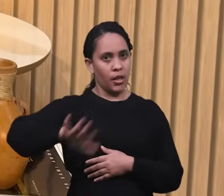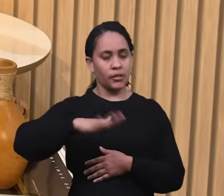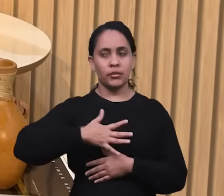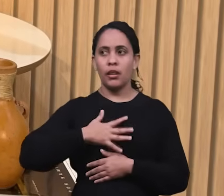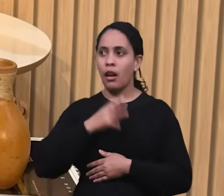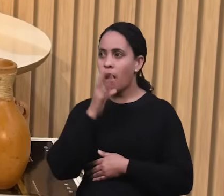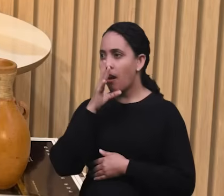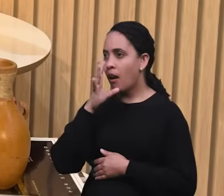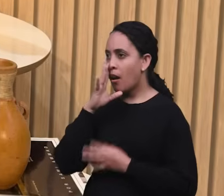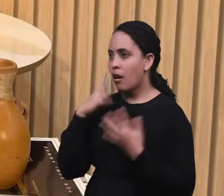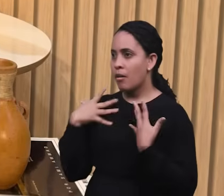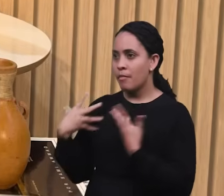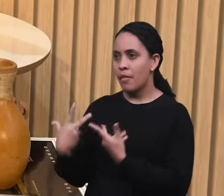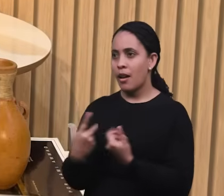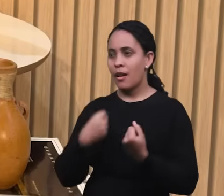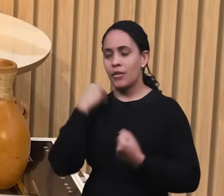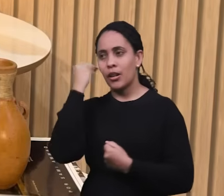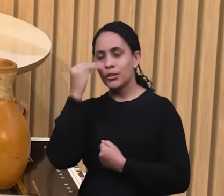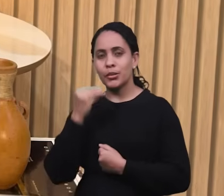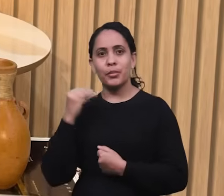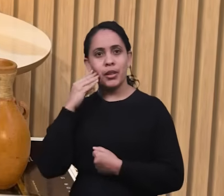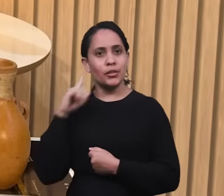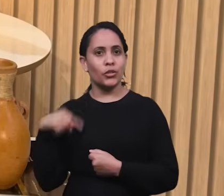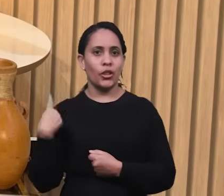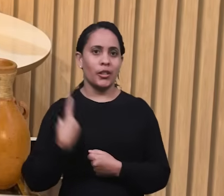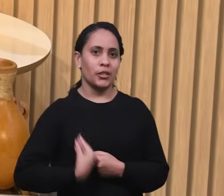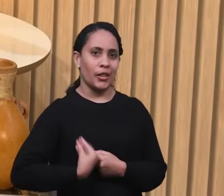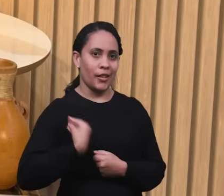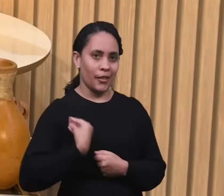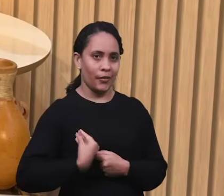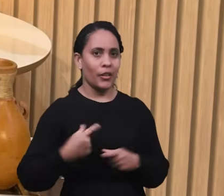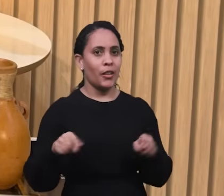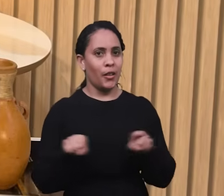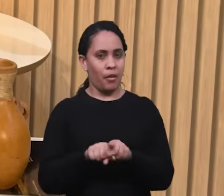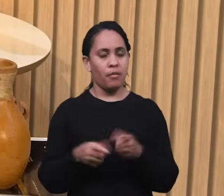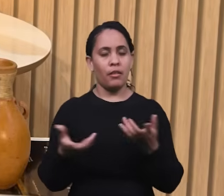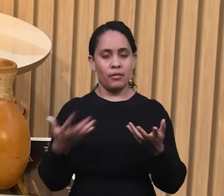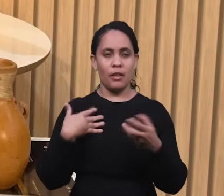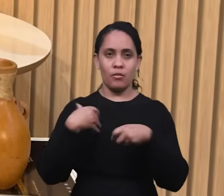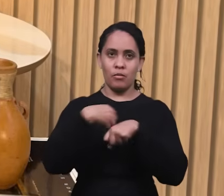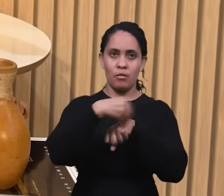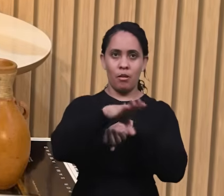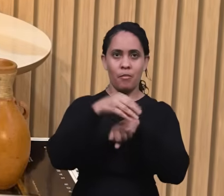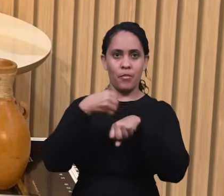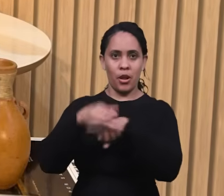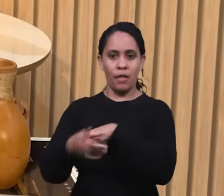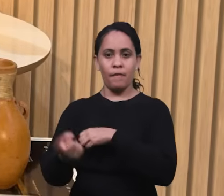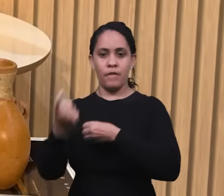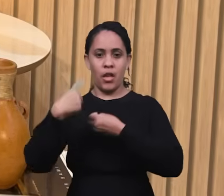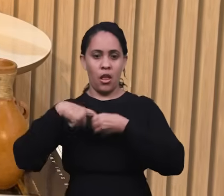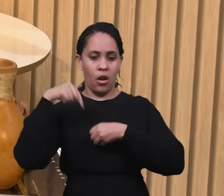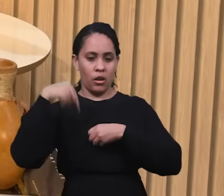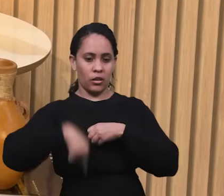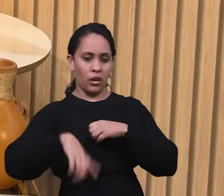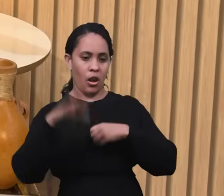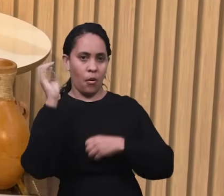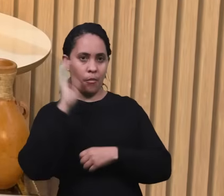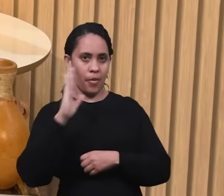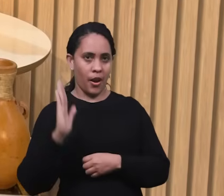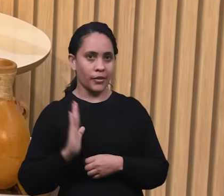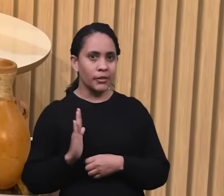maravilhados com essa experiência nossa. Quiseram compartilhar isso. Eles vieram ao Brasil para ver em